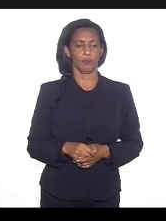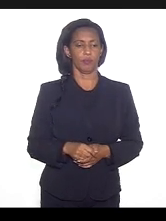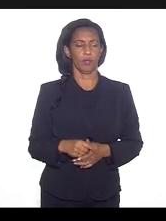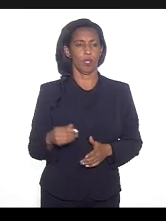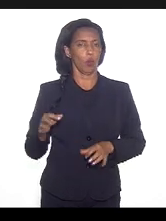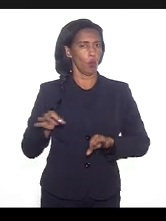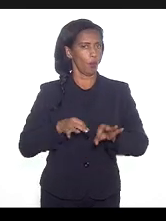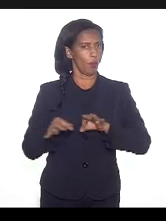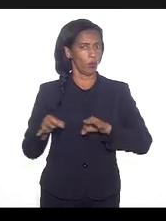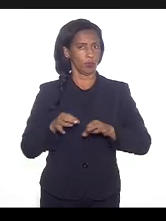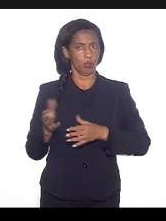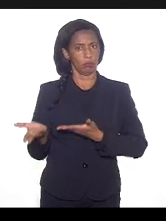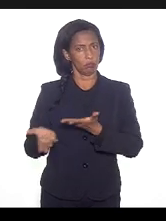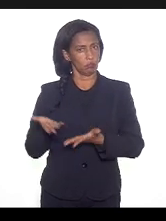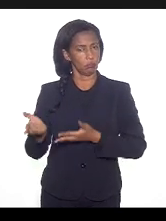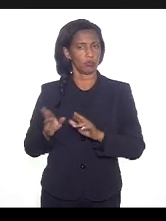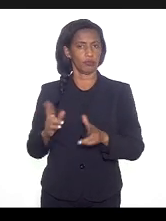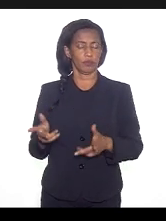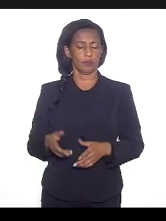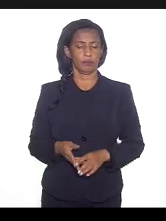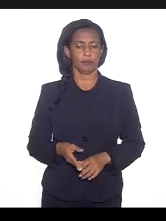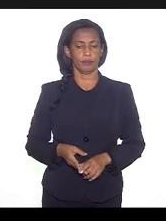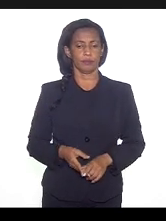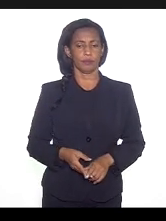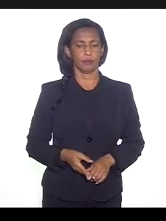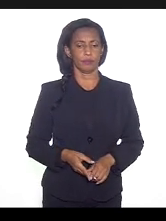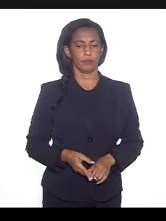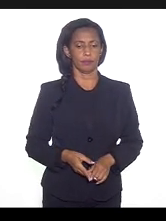mas o projeto não trata disso.